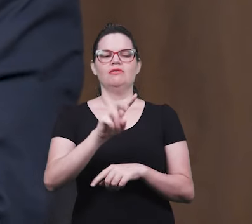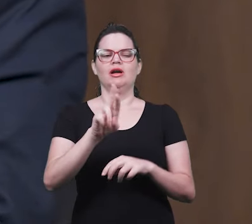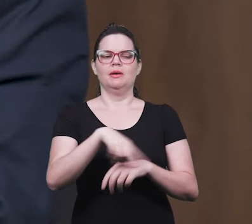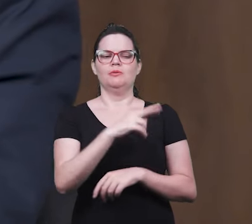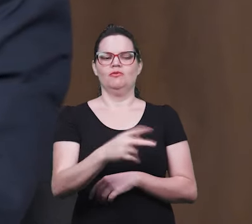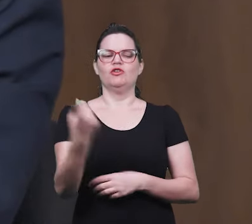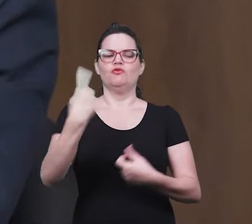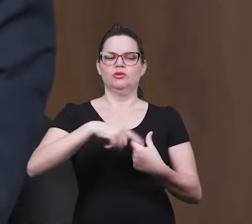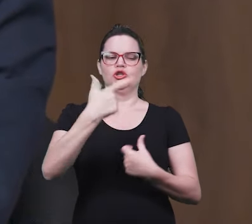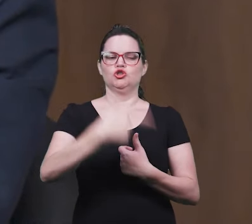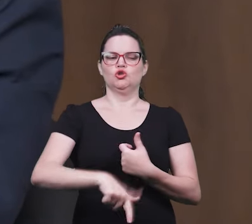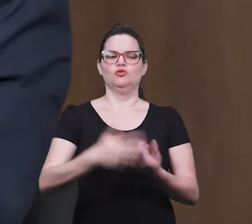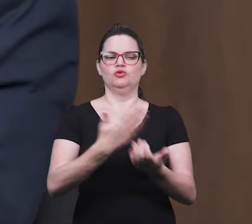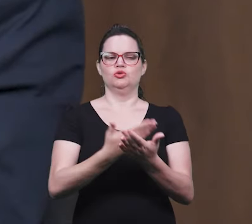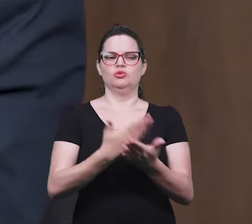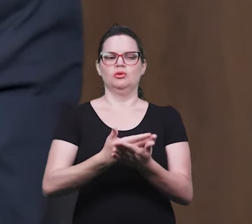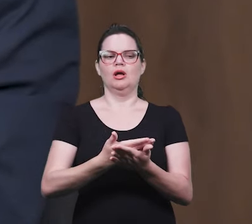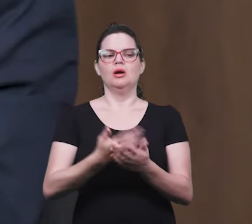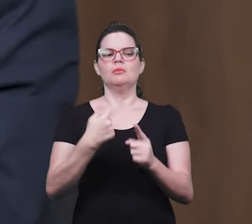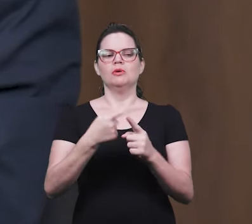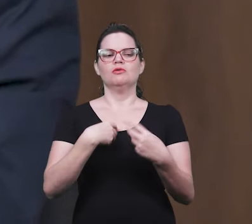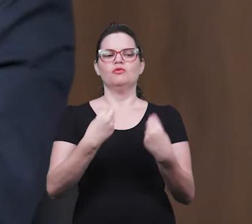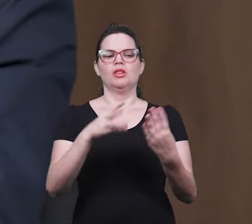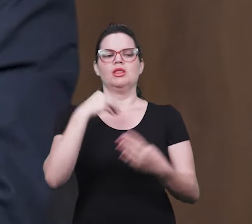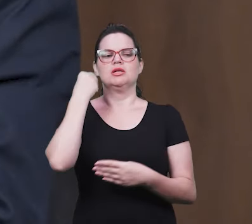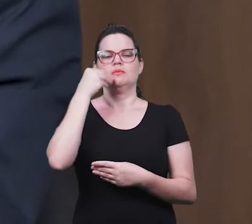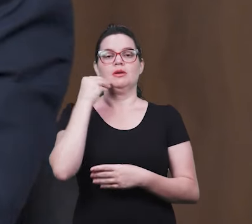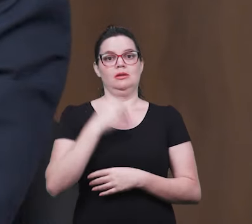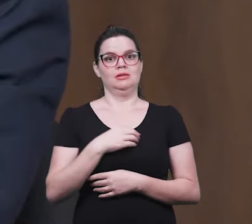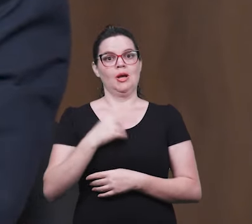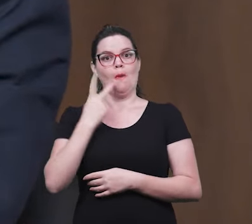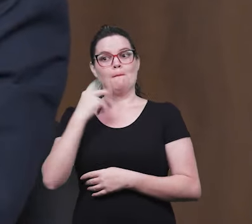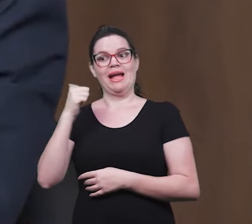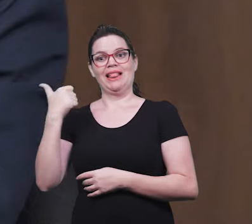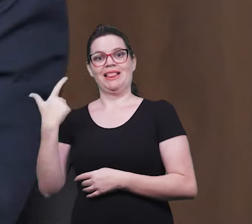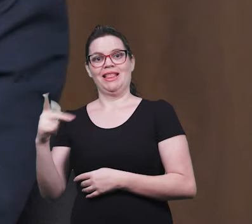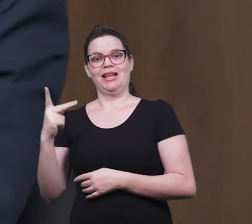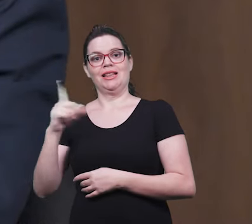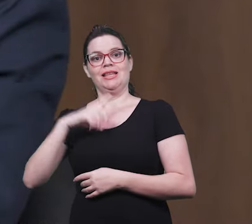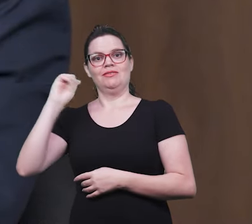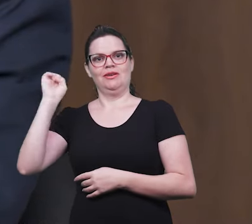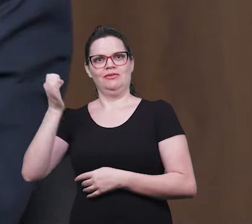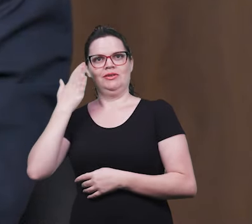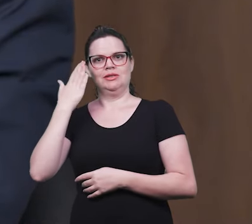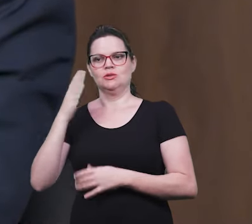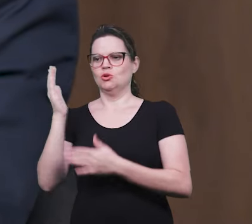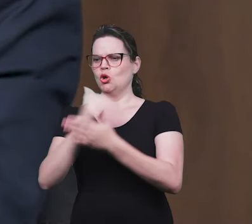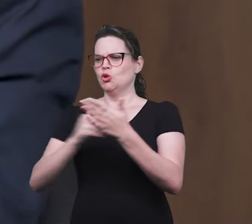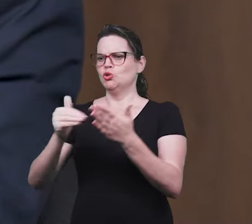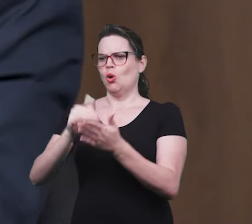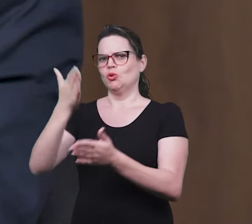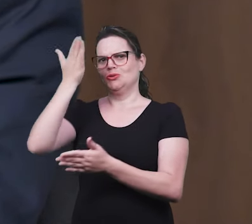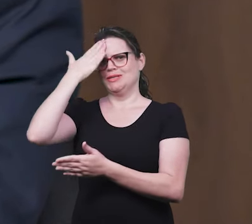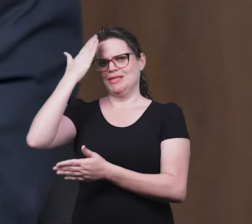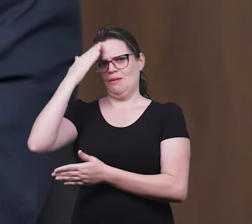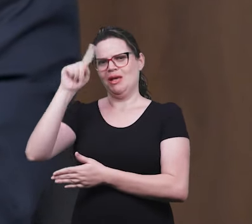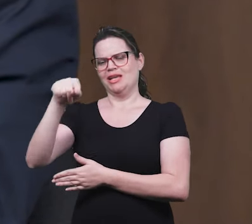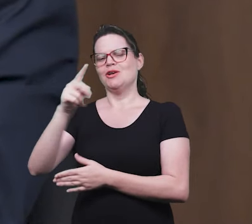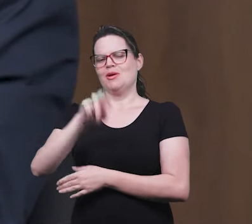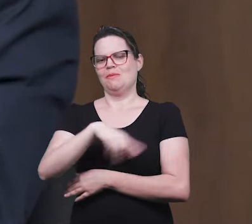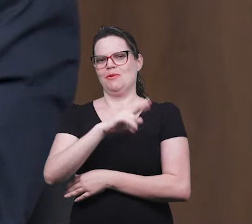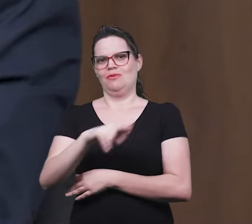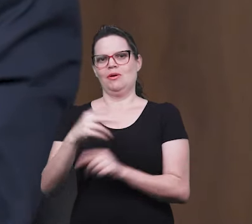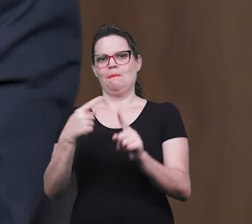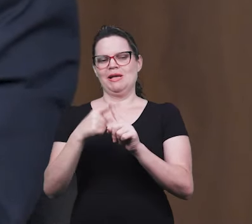Então, eu não sabia. Eles todos sabiam que eu ia ficar na prova, que eu ia ficar, porque eu não me converti naquele ano. Eu